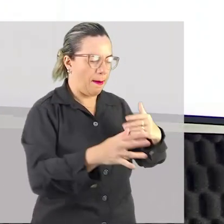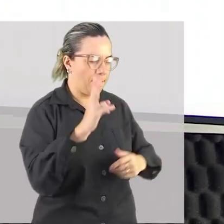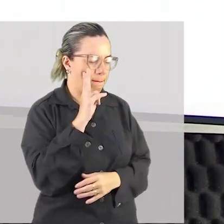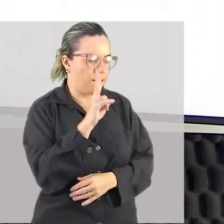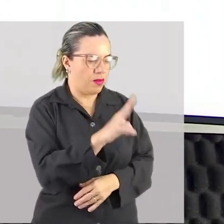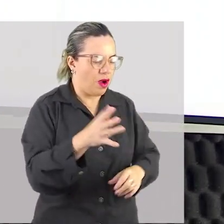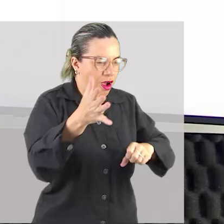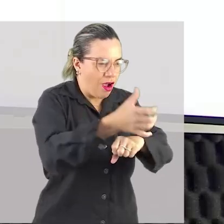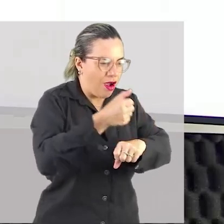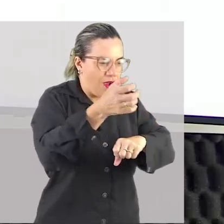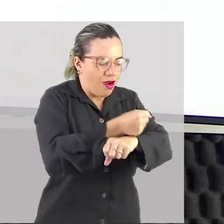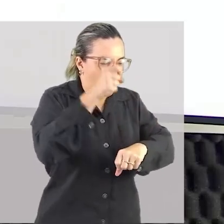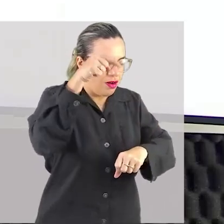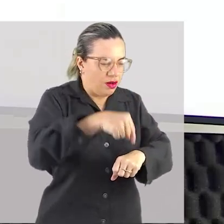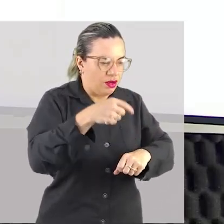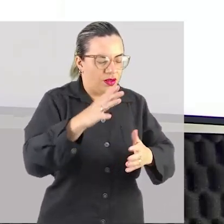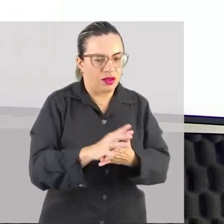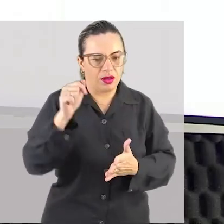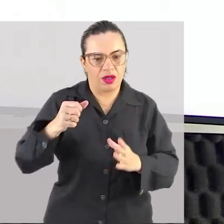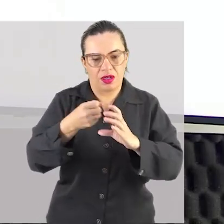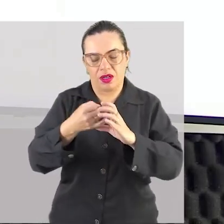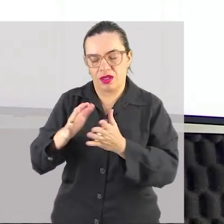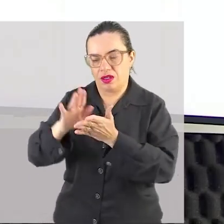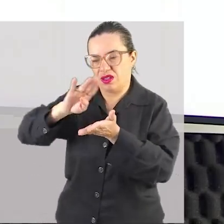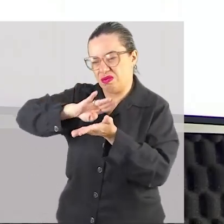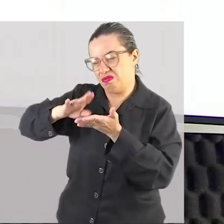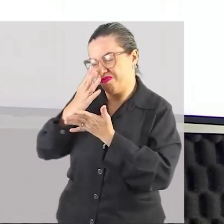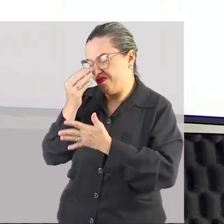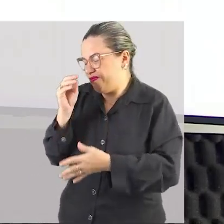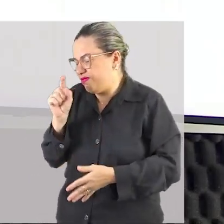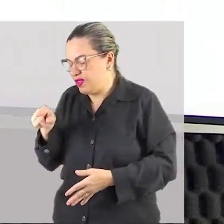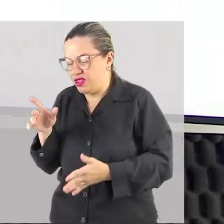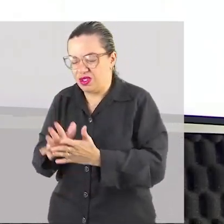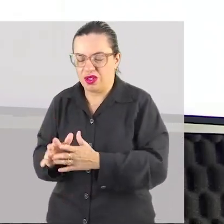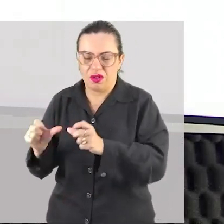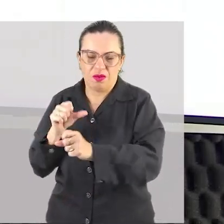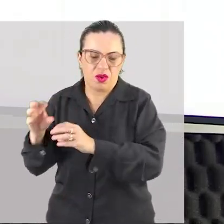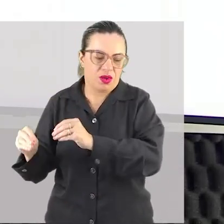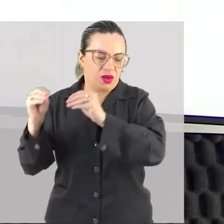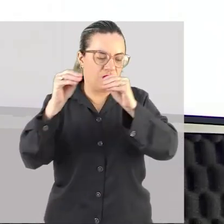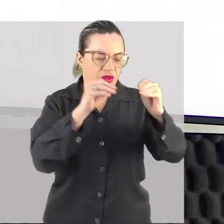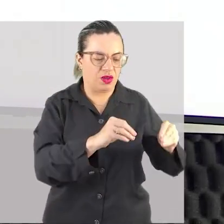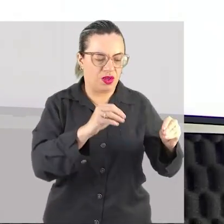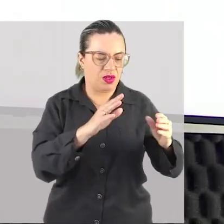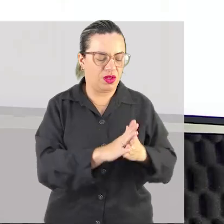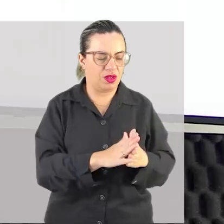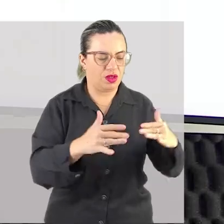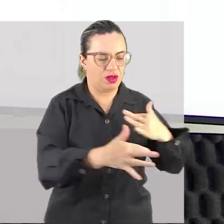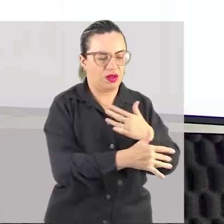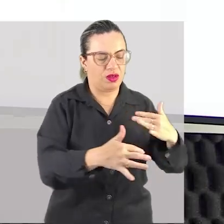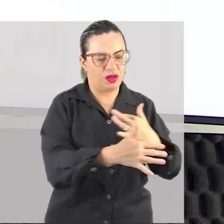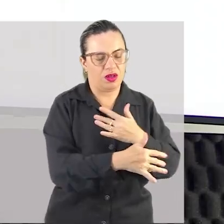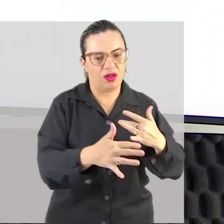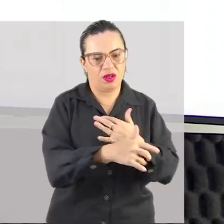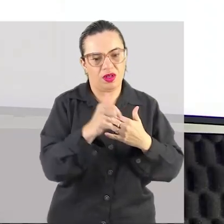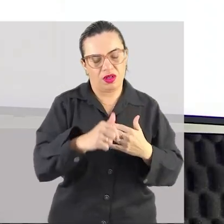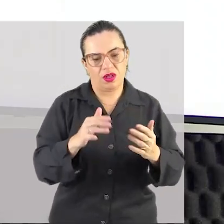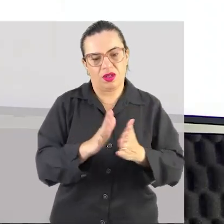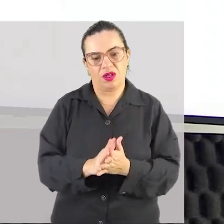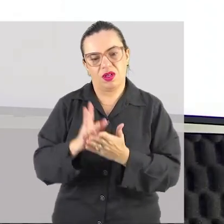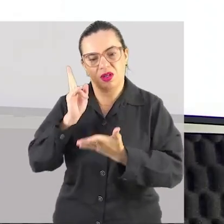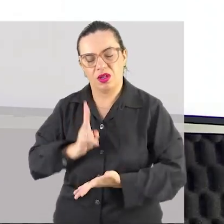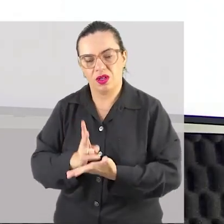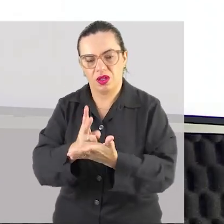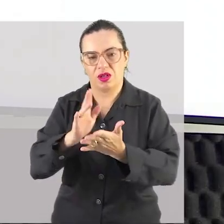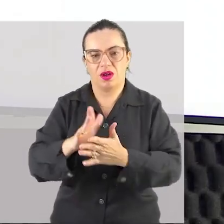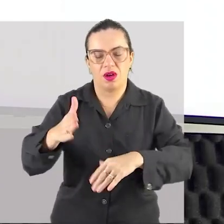at e acabam pelo fator repulsivo saindo do campo em direção às cidades sempre com a premissa